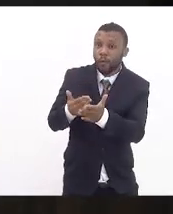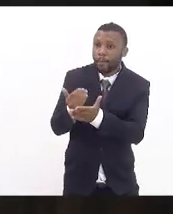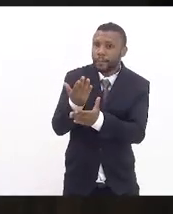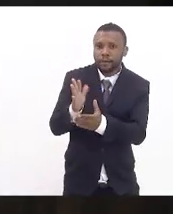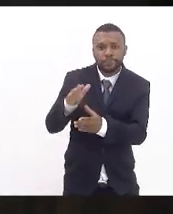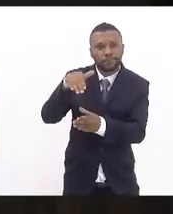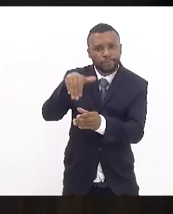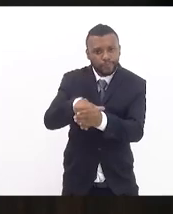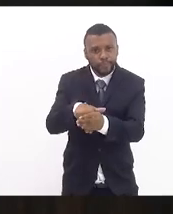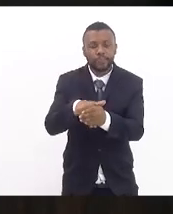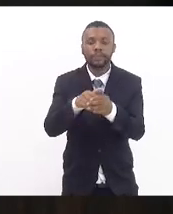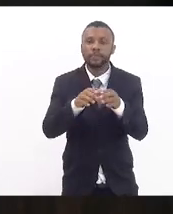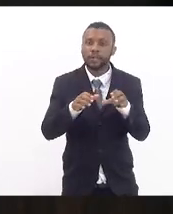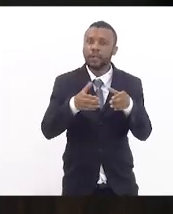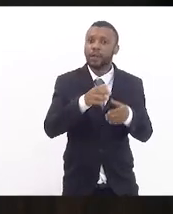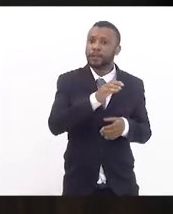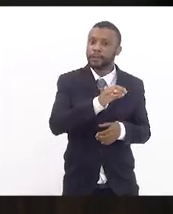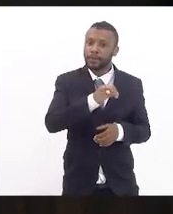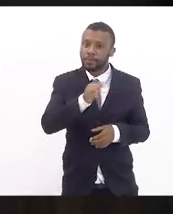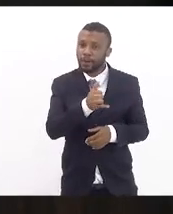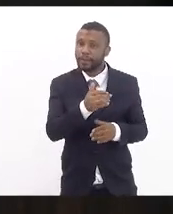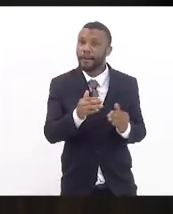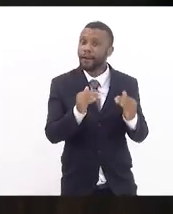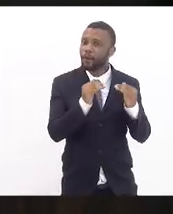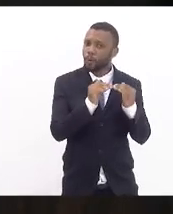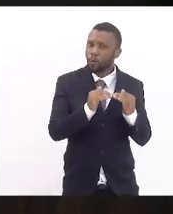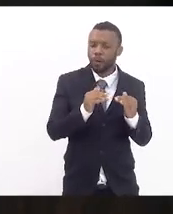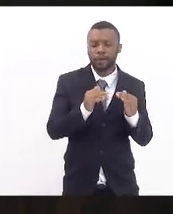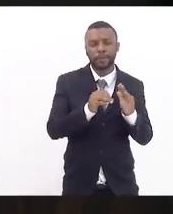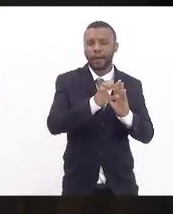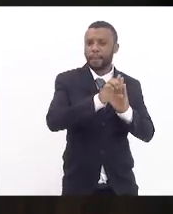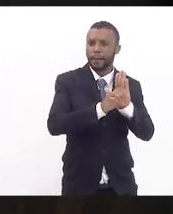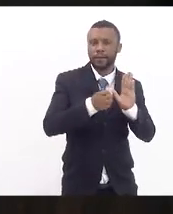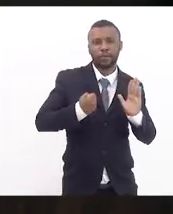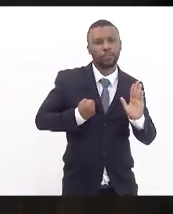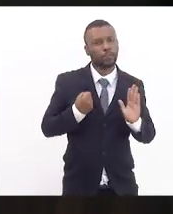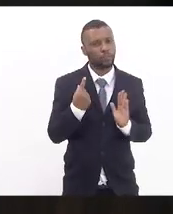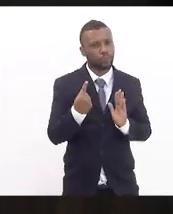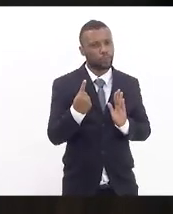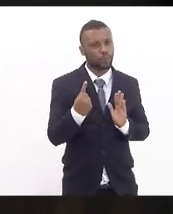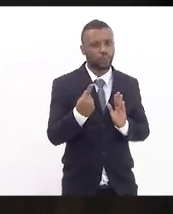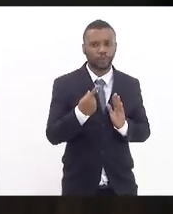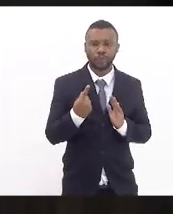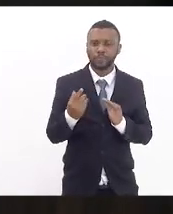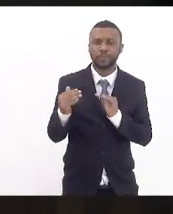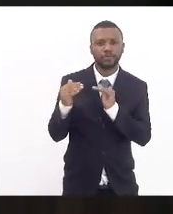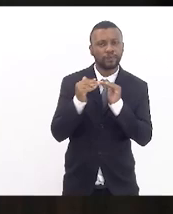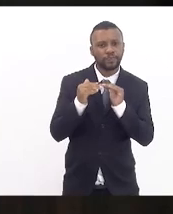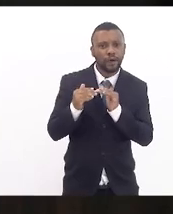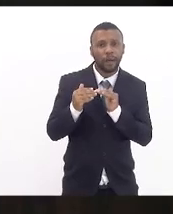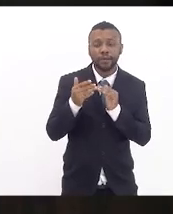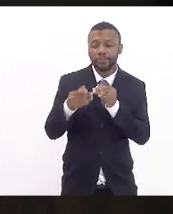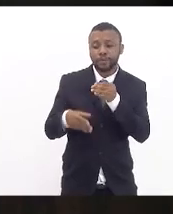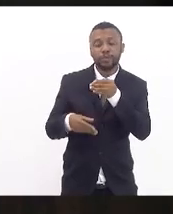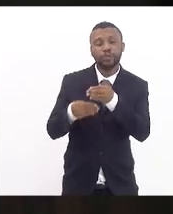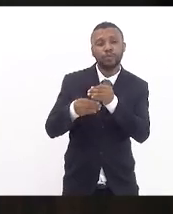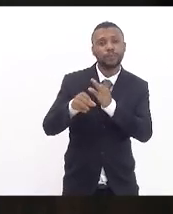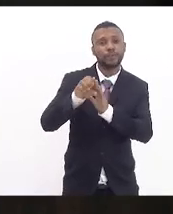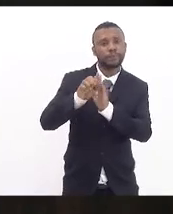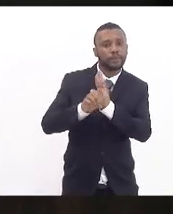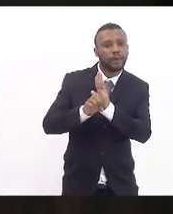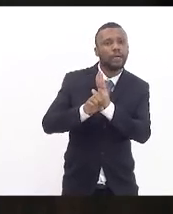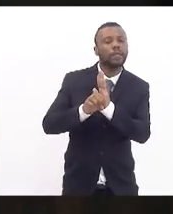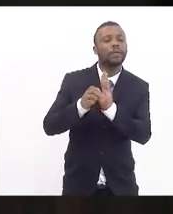Comissão de Constituição e Justiça. Favorável à emenda 1. E favorável com subemenda às emendas 2 e